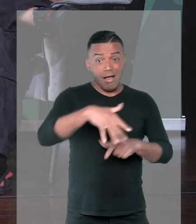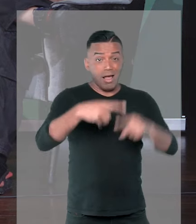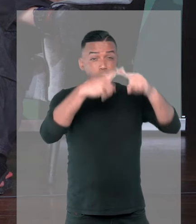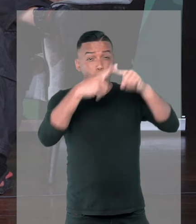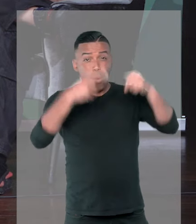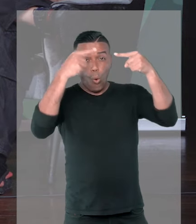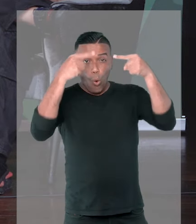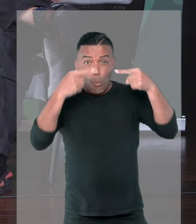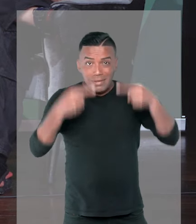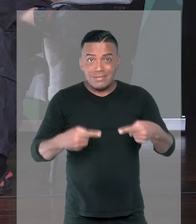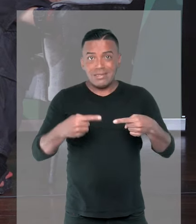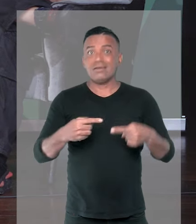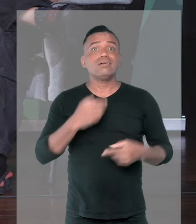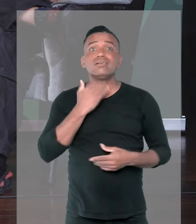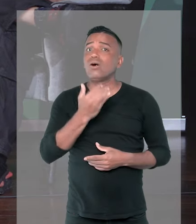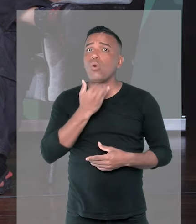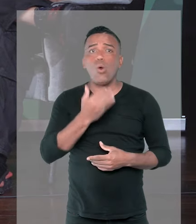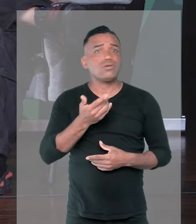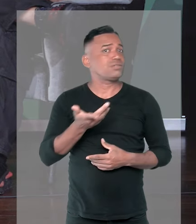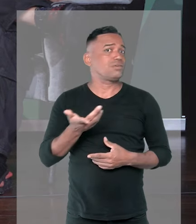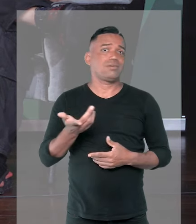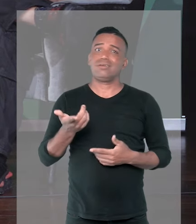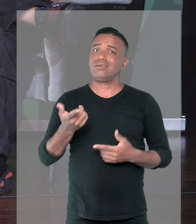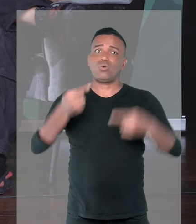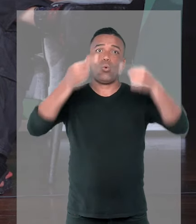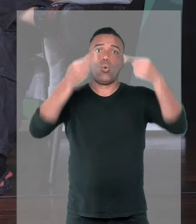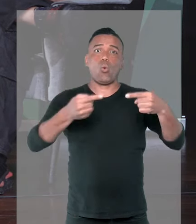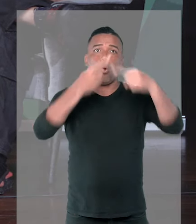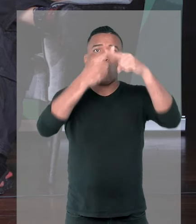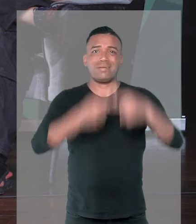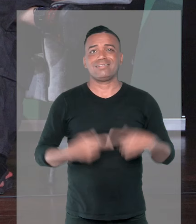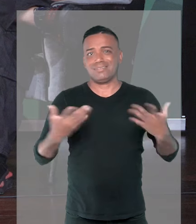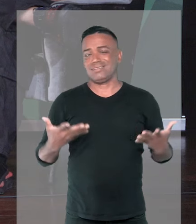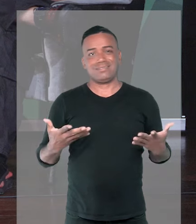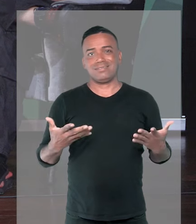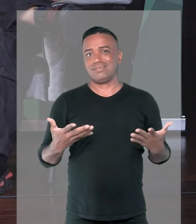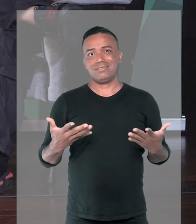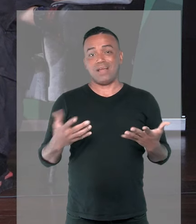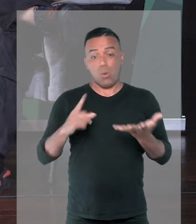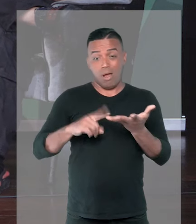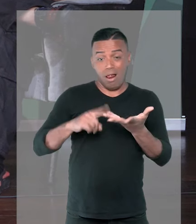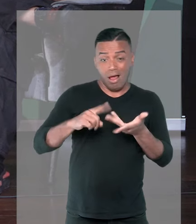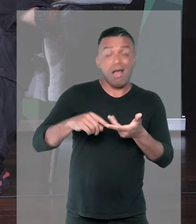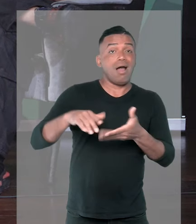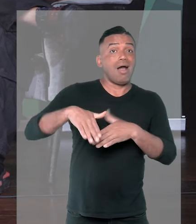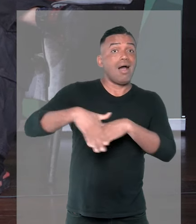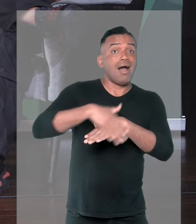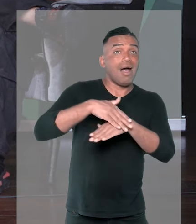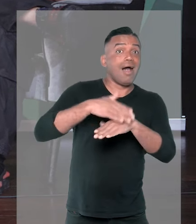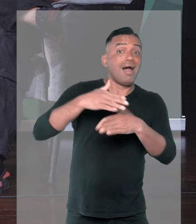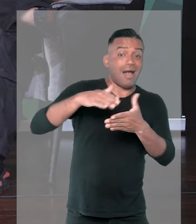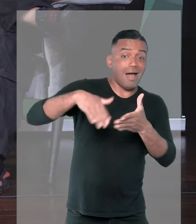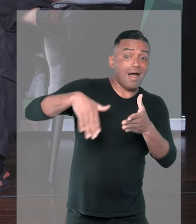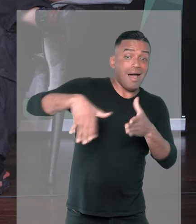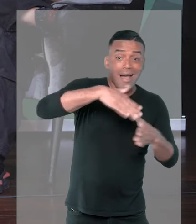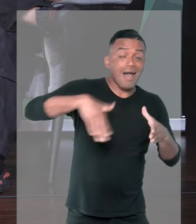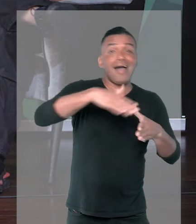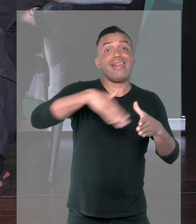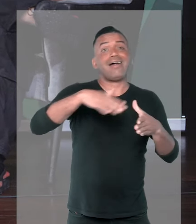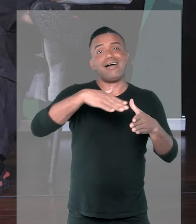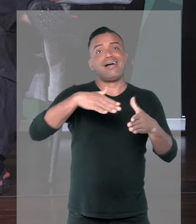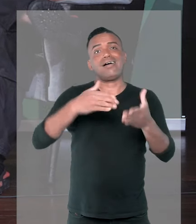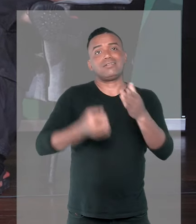competitivo eu não consigo competir eu não tenho os meus fatores de produção eh não me levam a competir aqui pode ser que outra